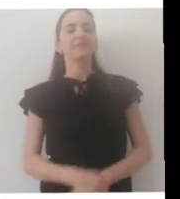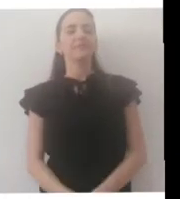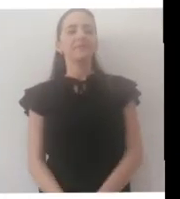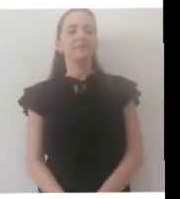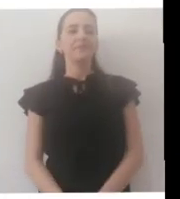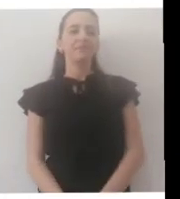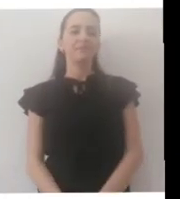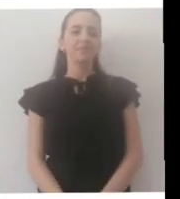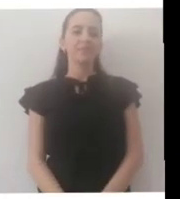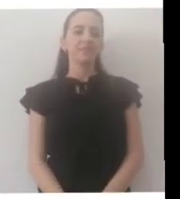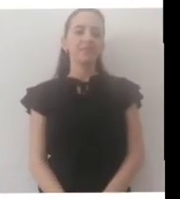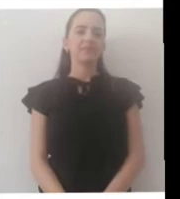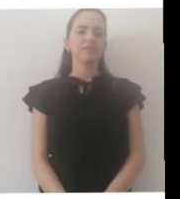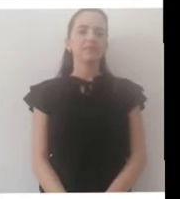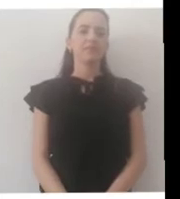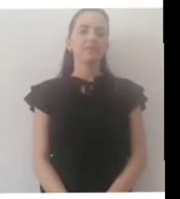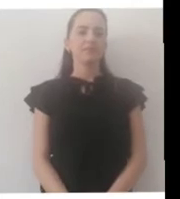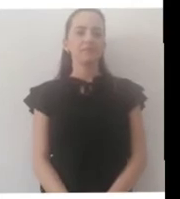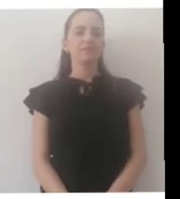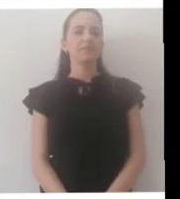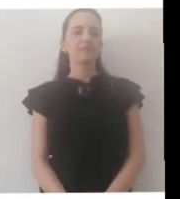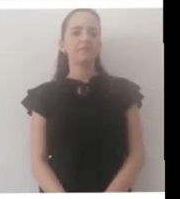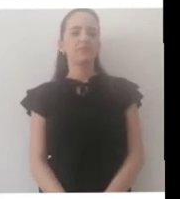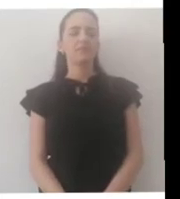um processo,